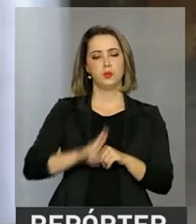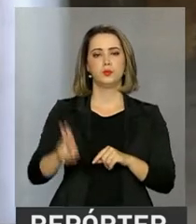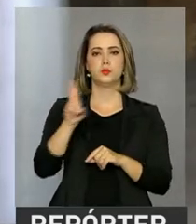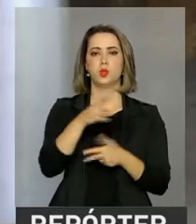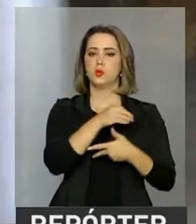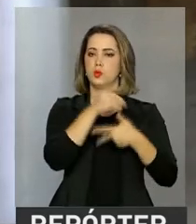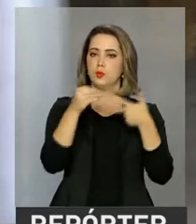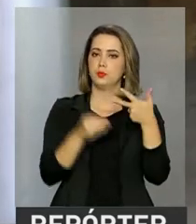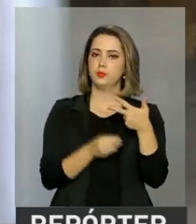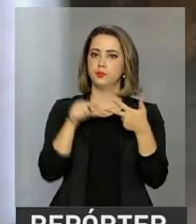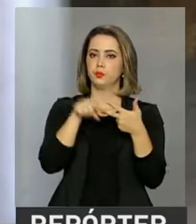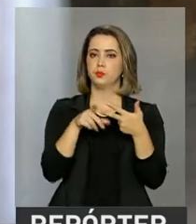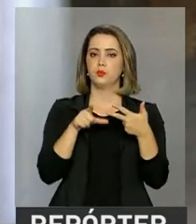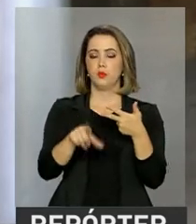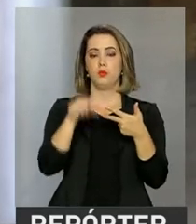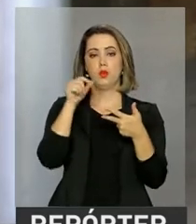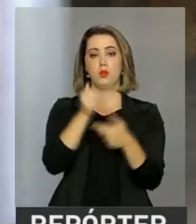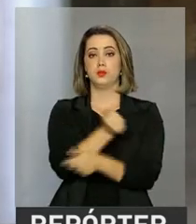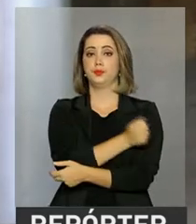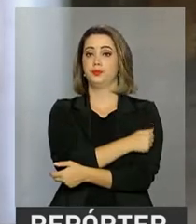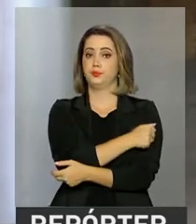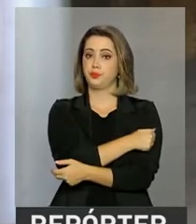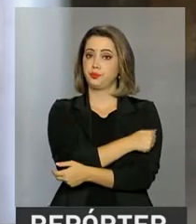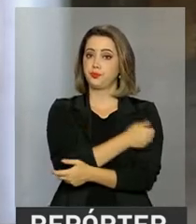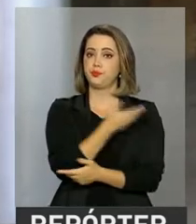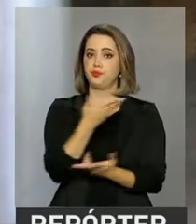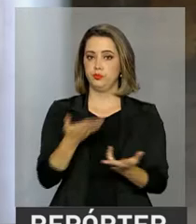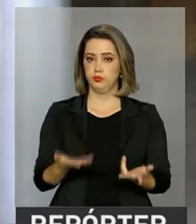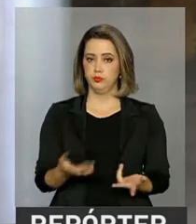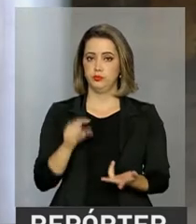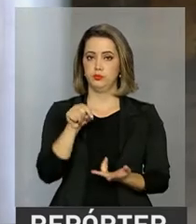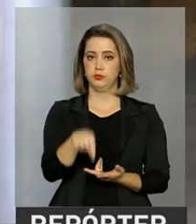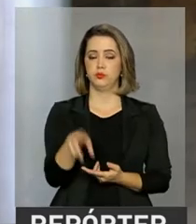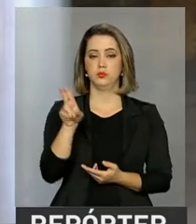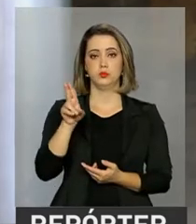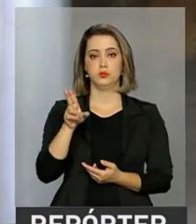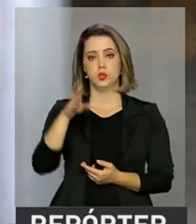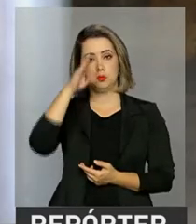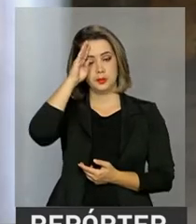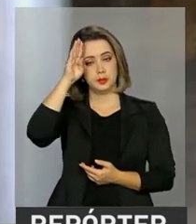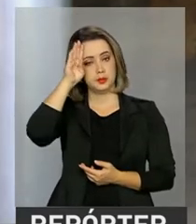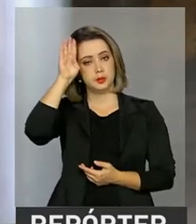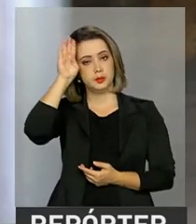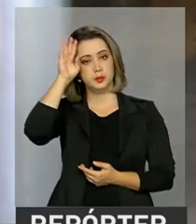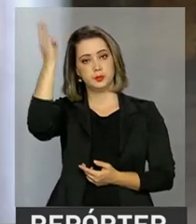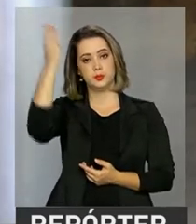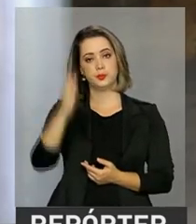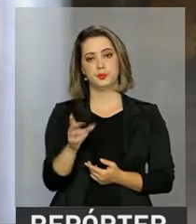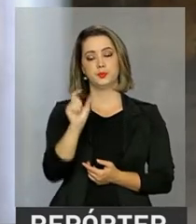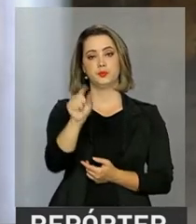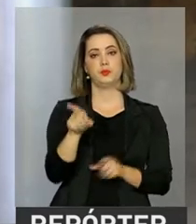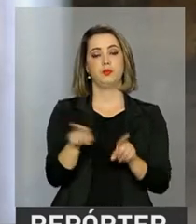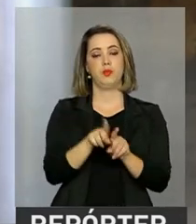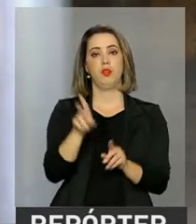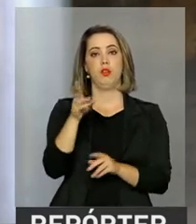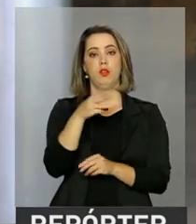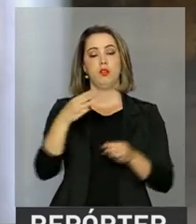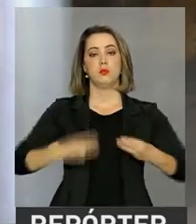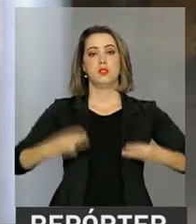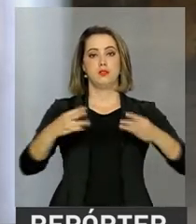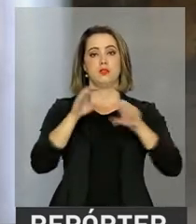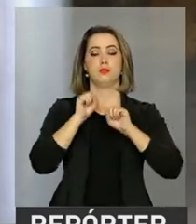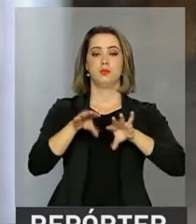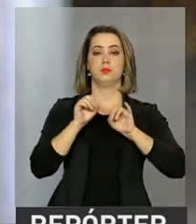nacional do ensino médio para selecionar esses alunos para o ensino superior brasileiro segundo o ministério da educação